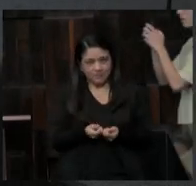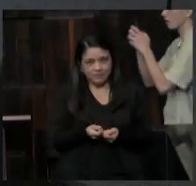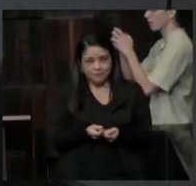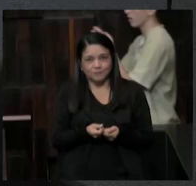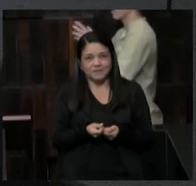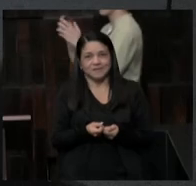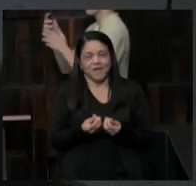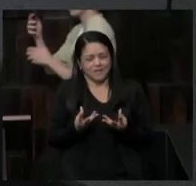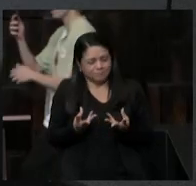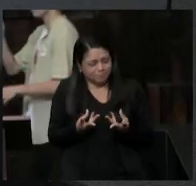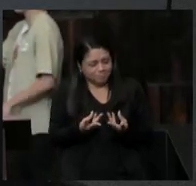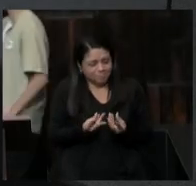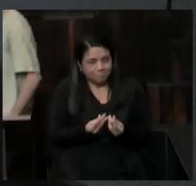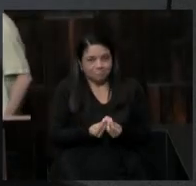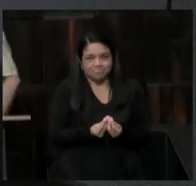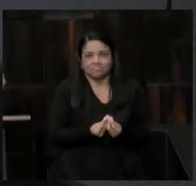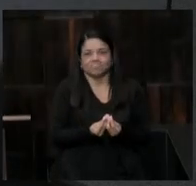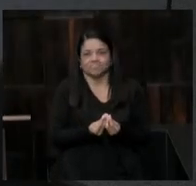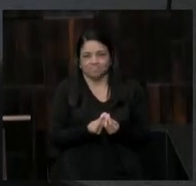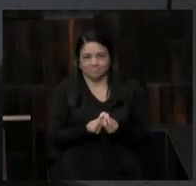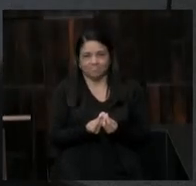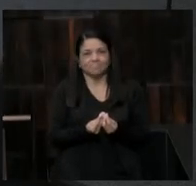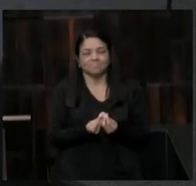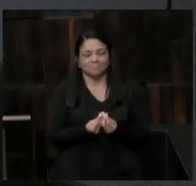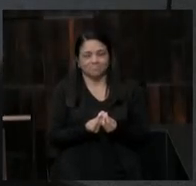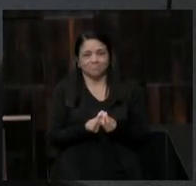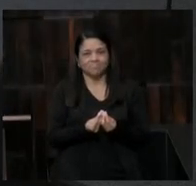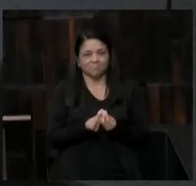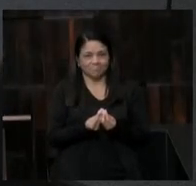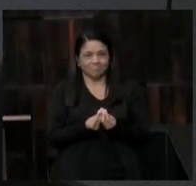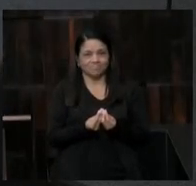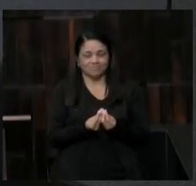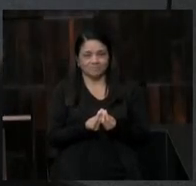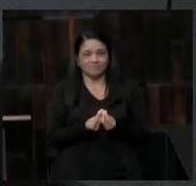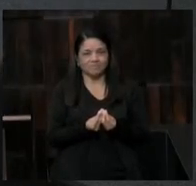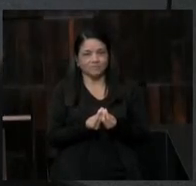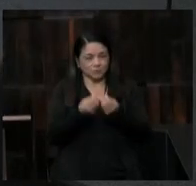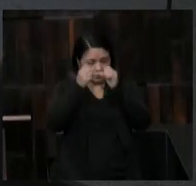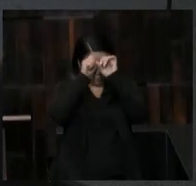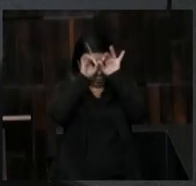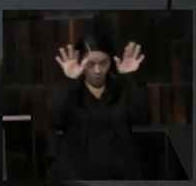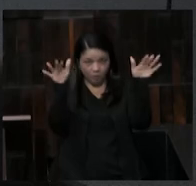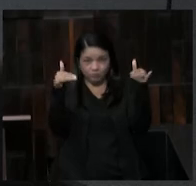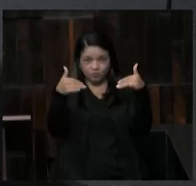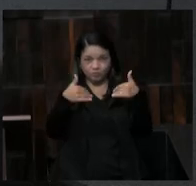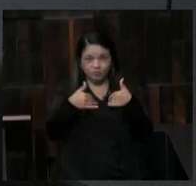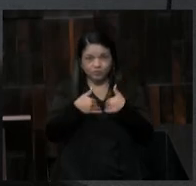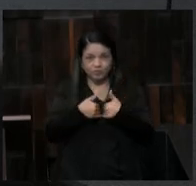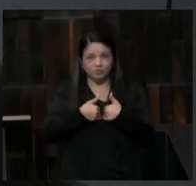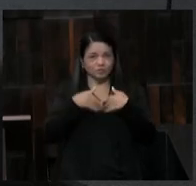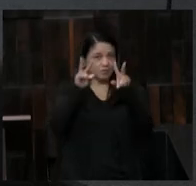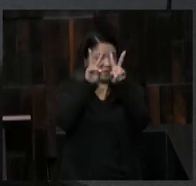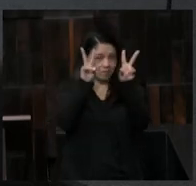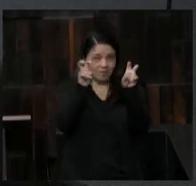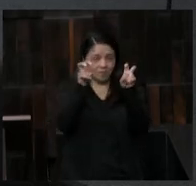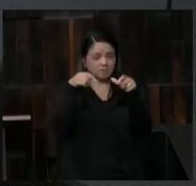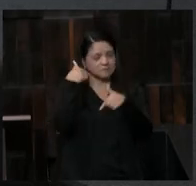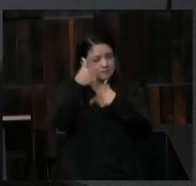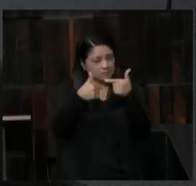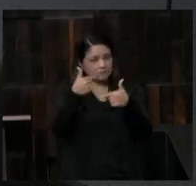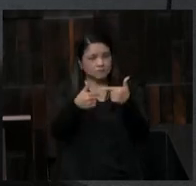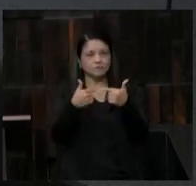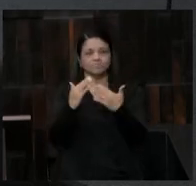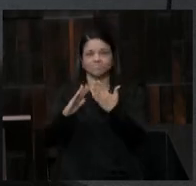muito grande diante da causa dos autistas, desenvolve esse trabalho e é